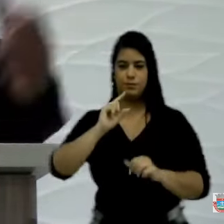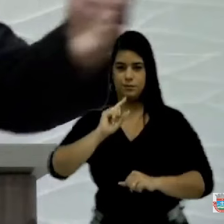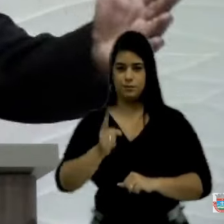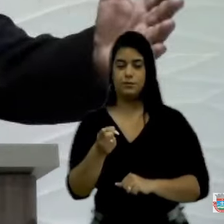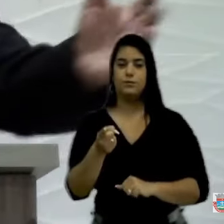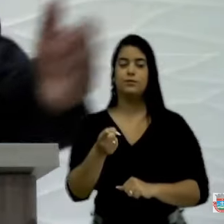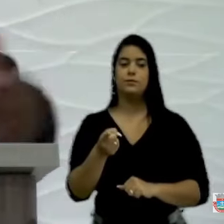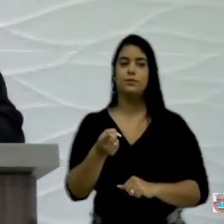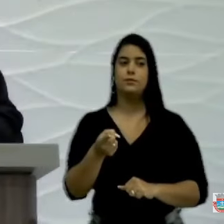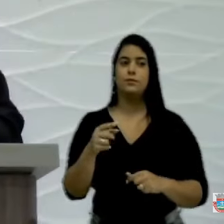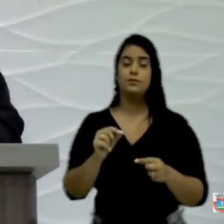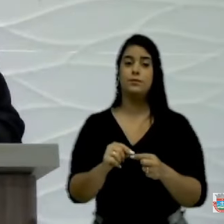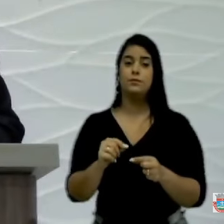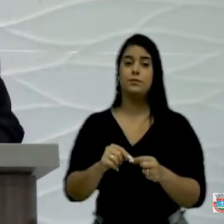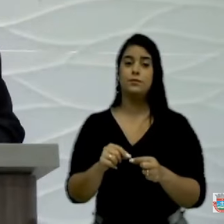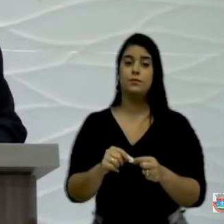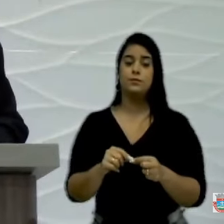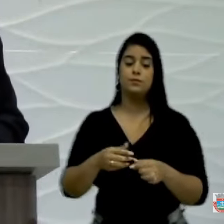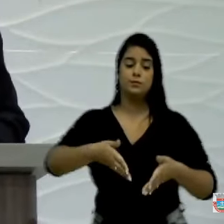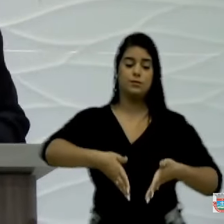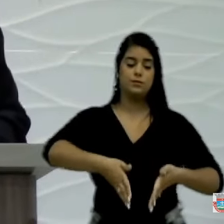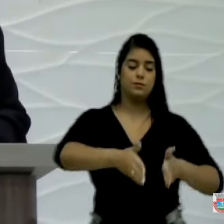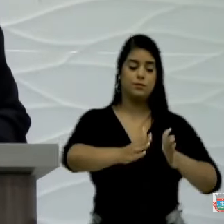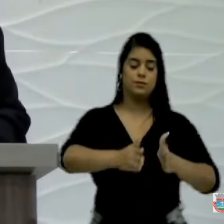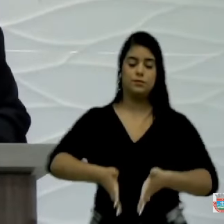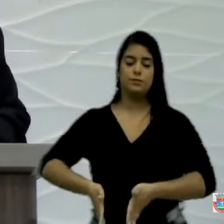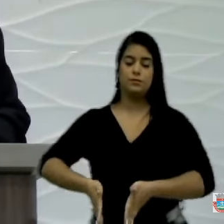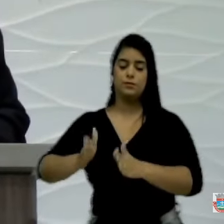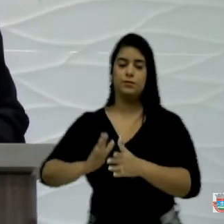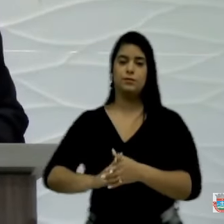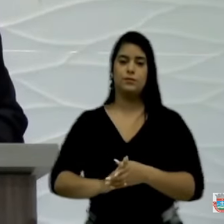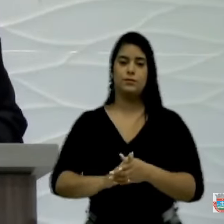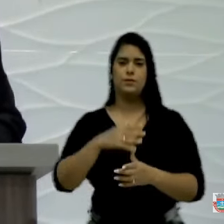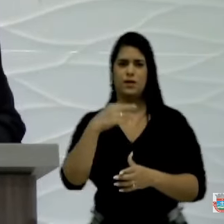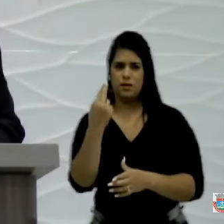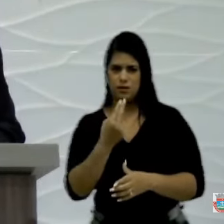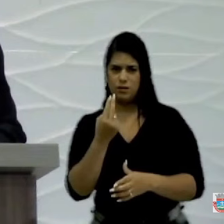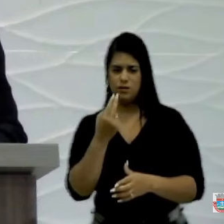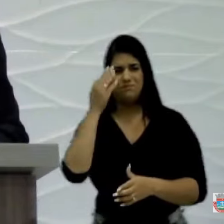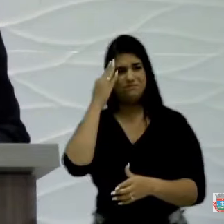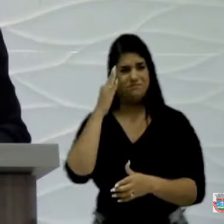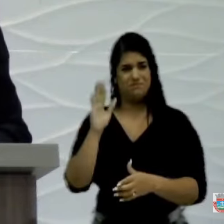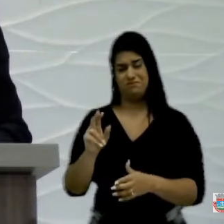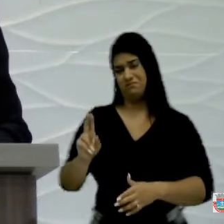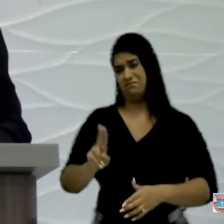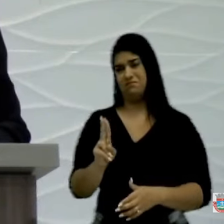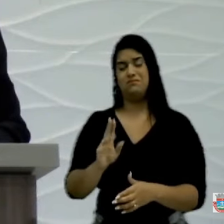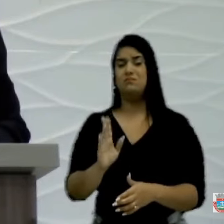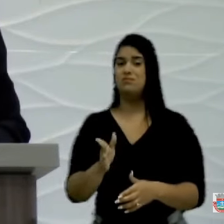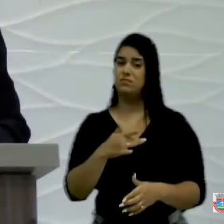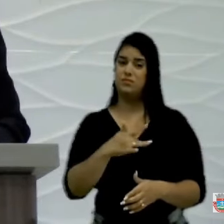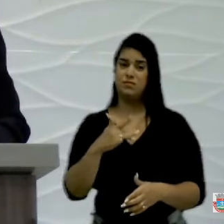para fazer algumas travessas. A nossa, eu não sei se for usada, a da